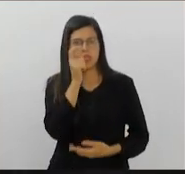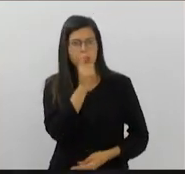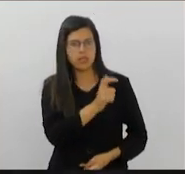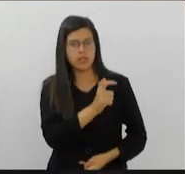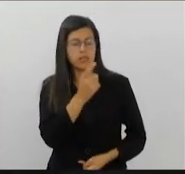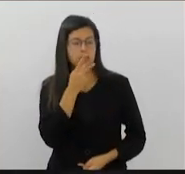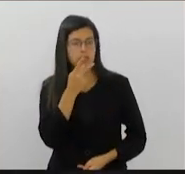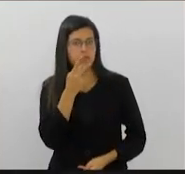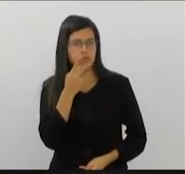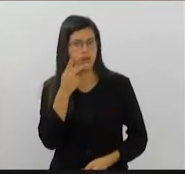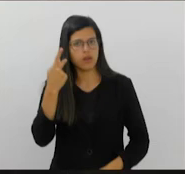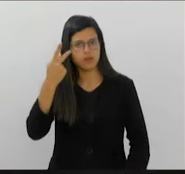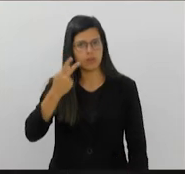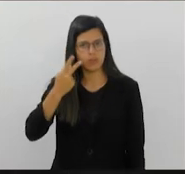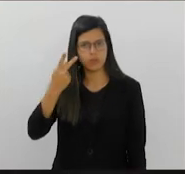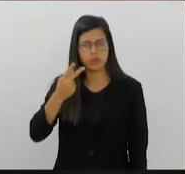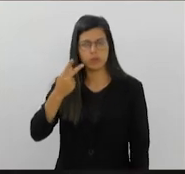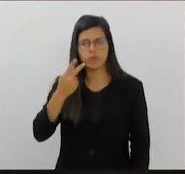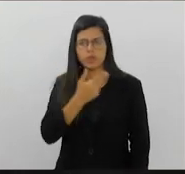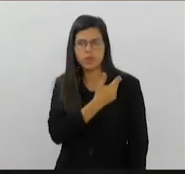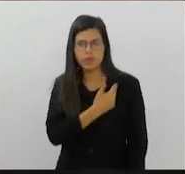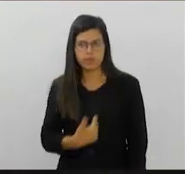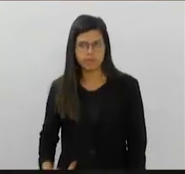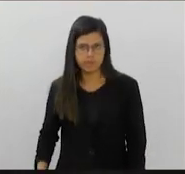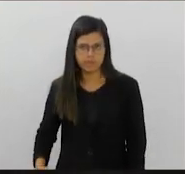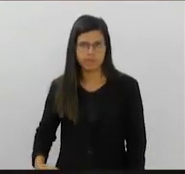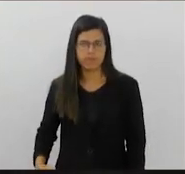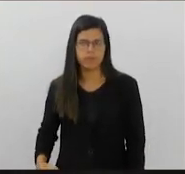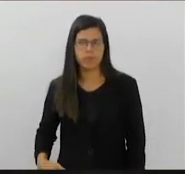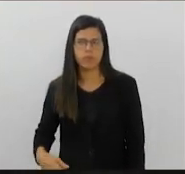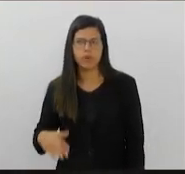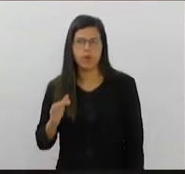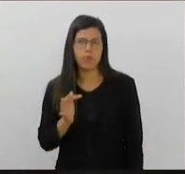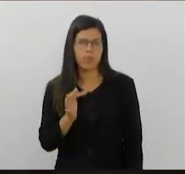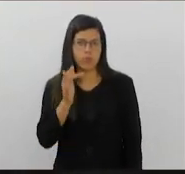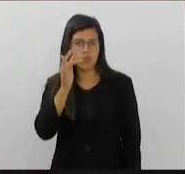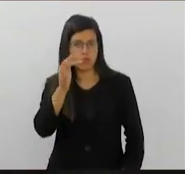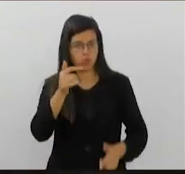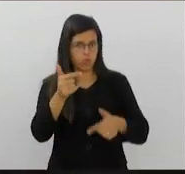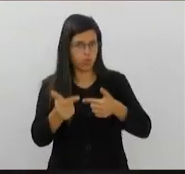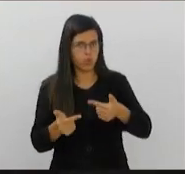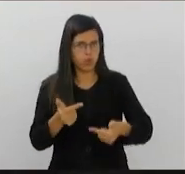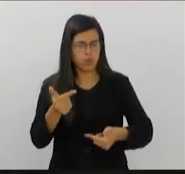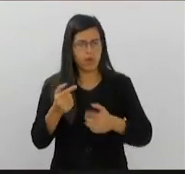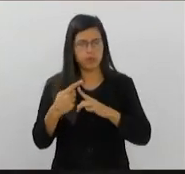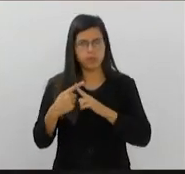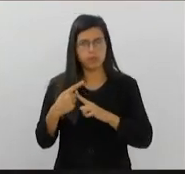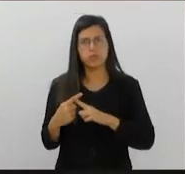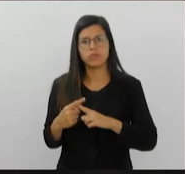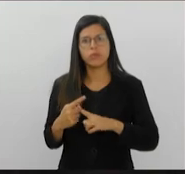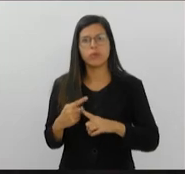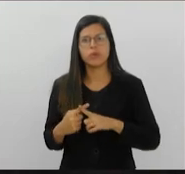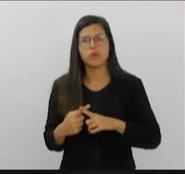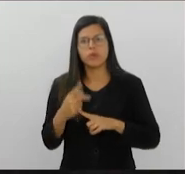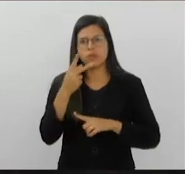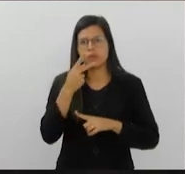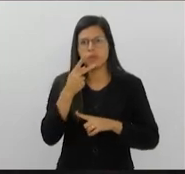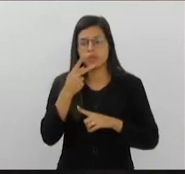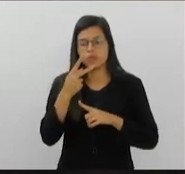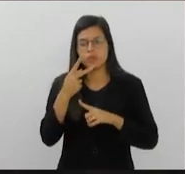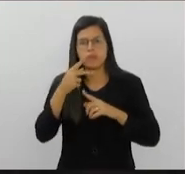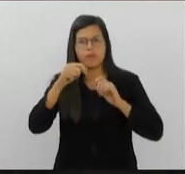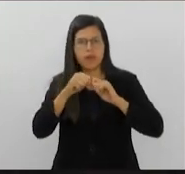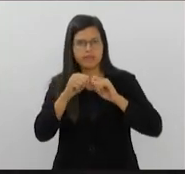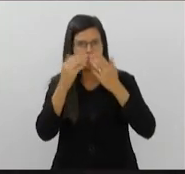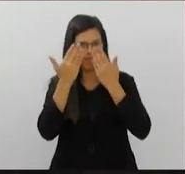a gente fala de políticas públicas voltadas para o futuro do trabalho, porque quando a gente faz essa análise,